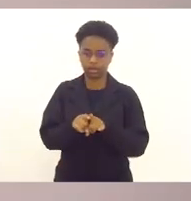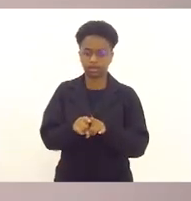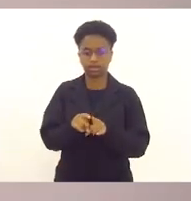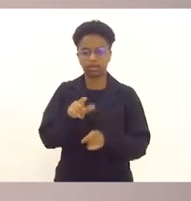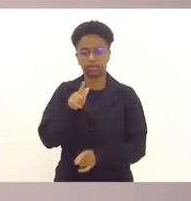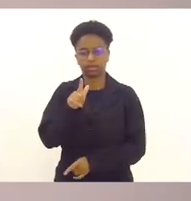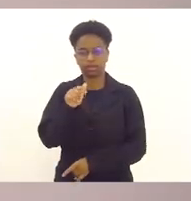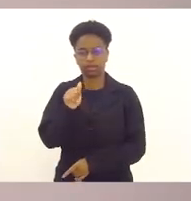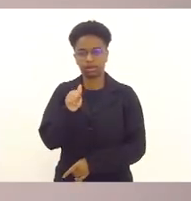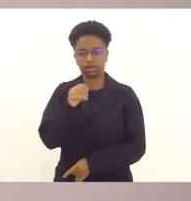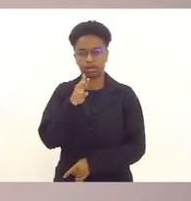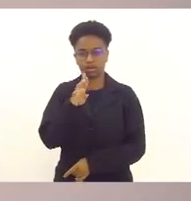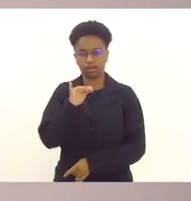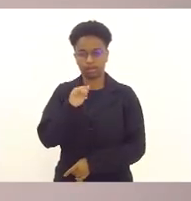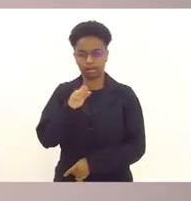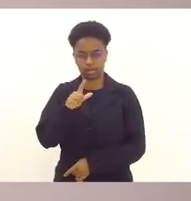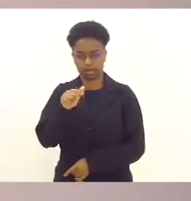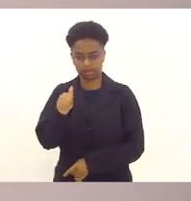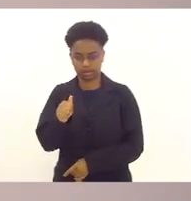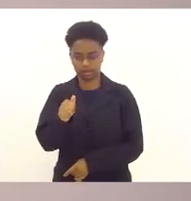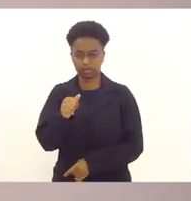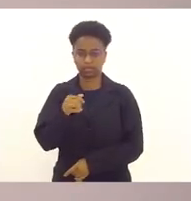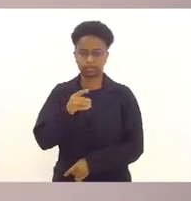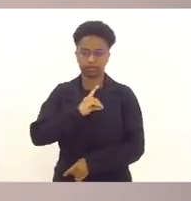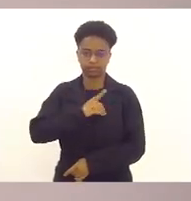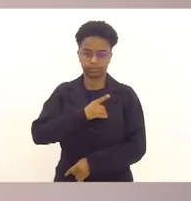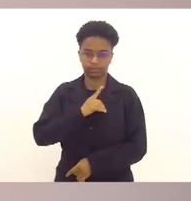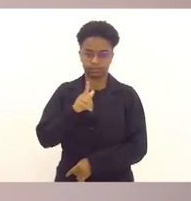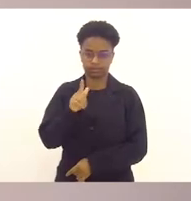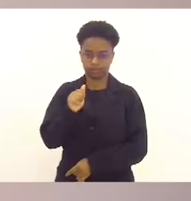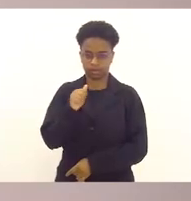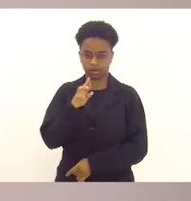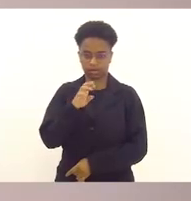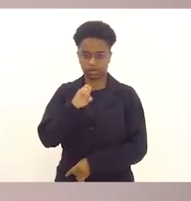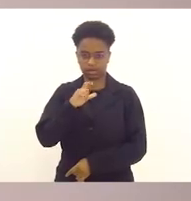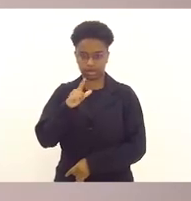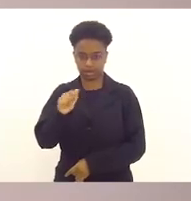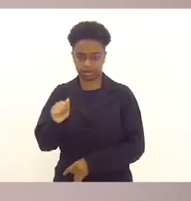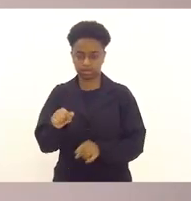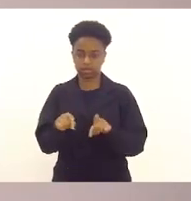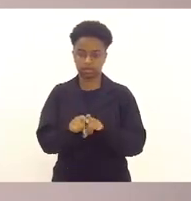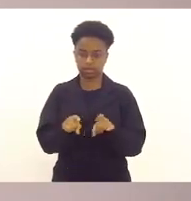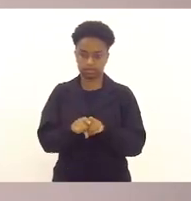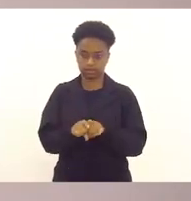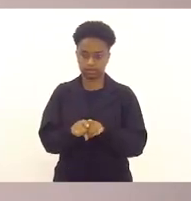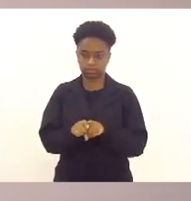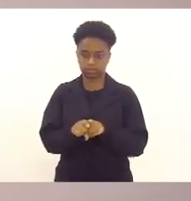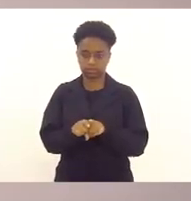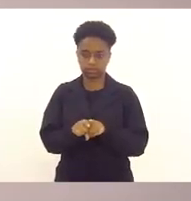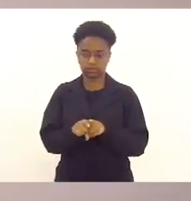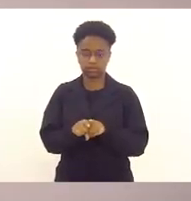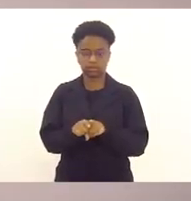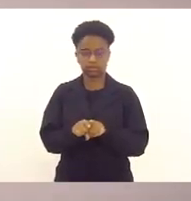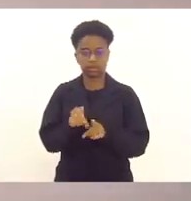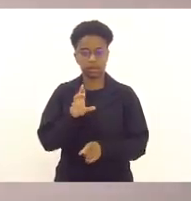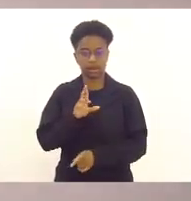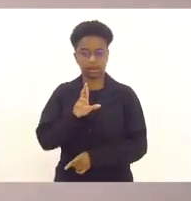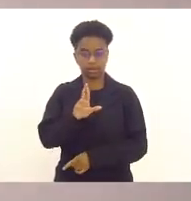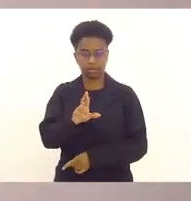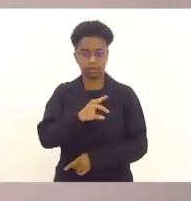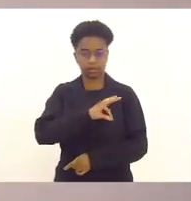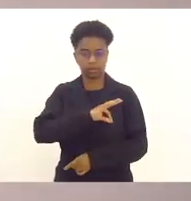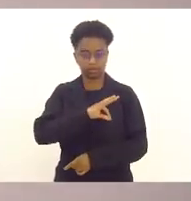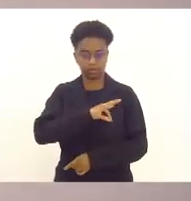Gabriela delegada Gabriela que também representa a polícia